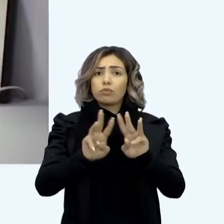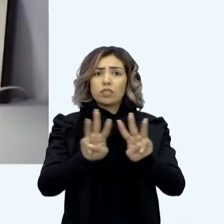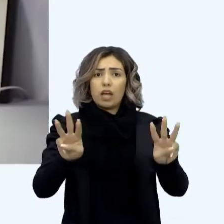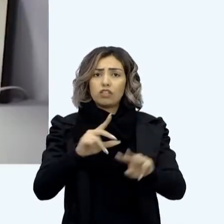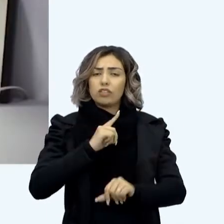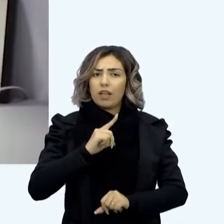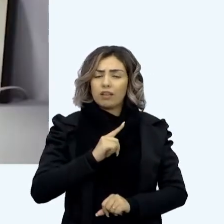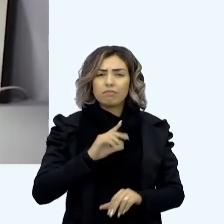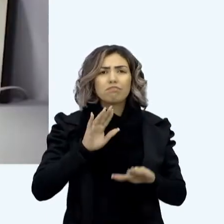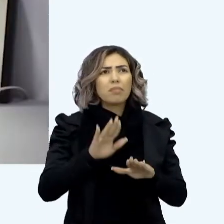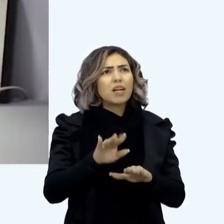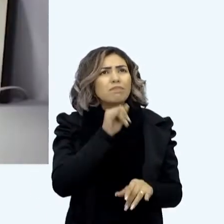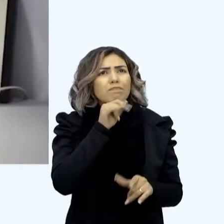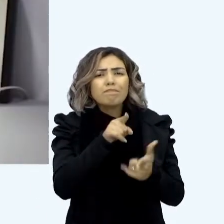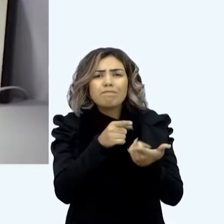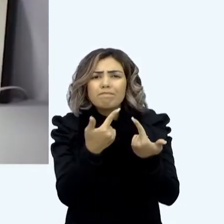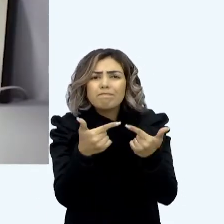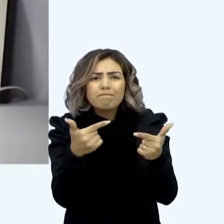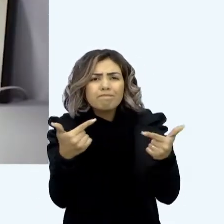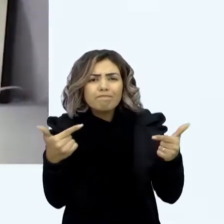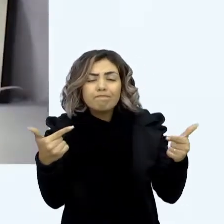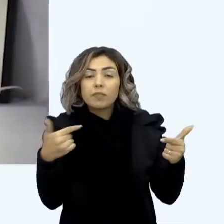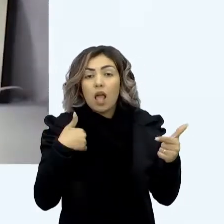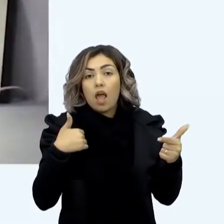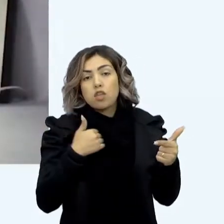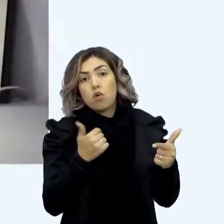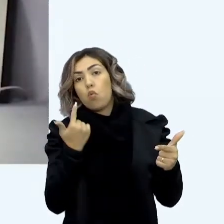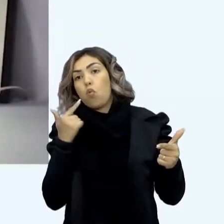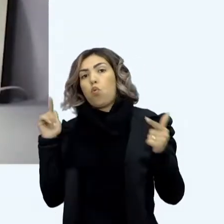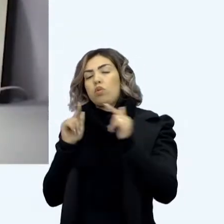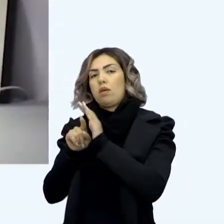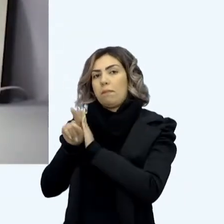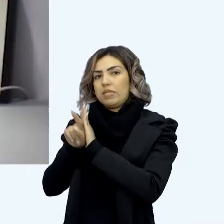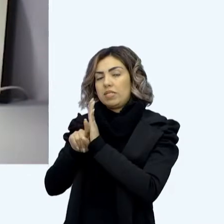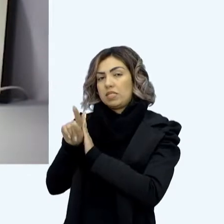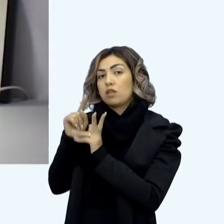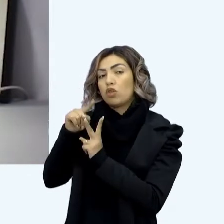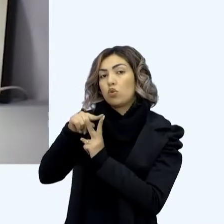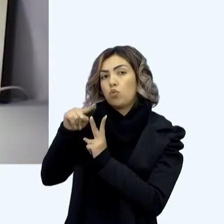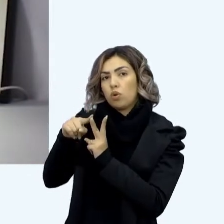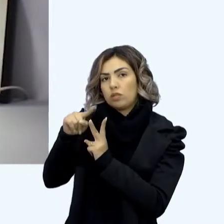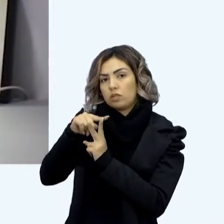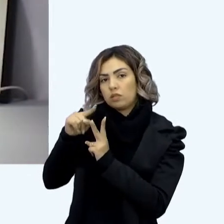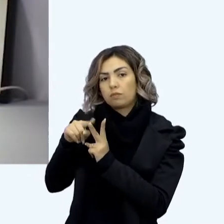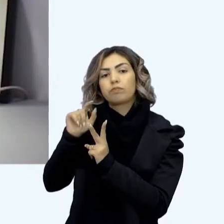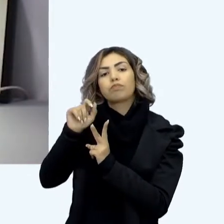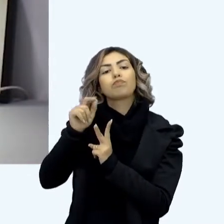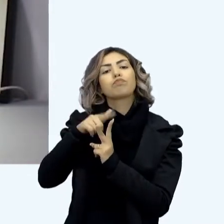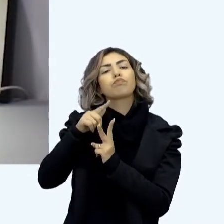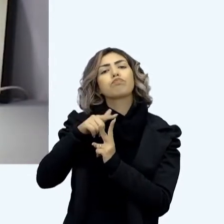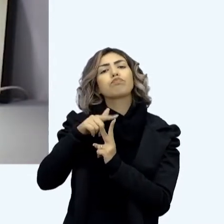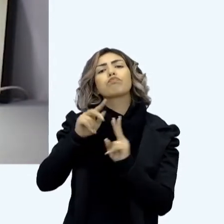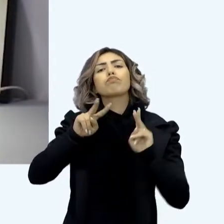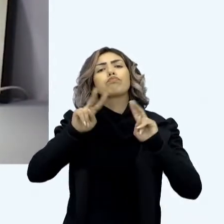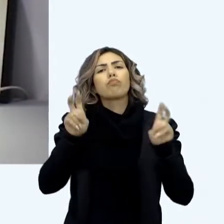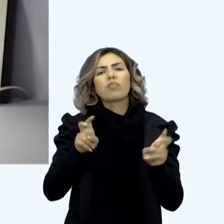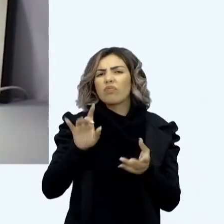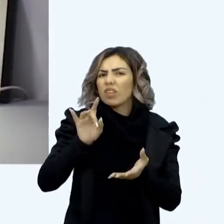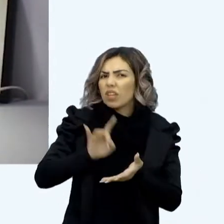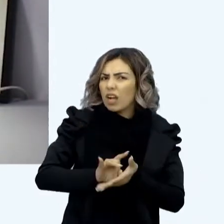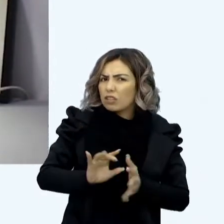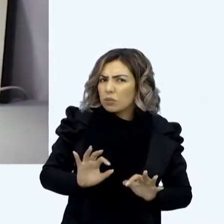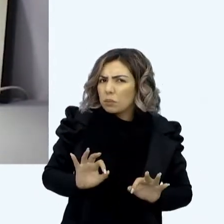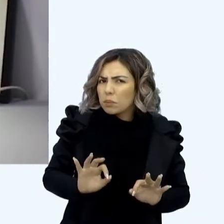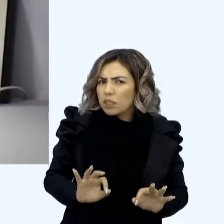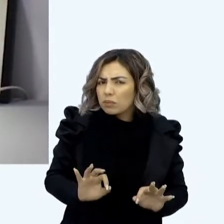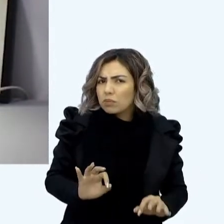lá, eu usei 2 pesquisas como base, que são a tese É Tudo Verdade? Cinema,